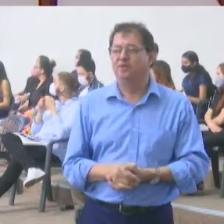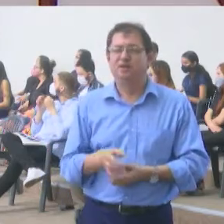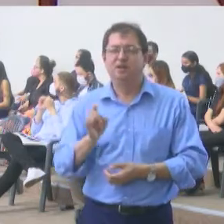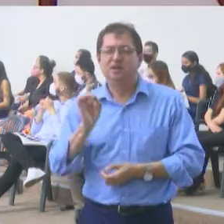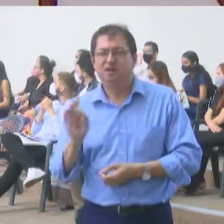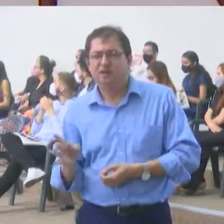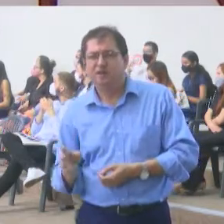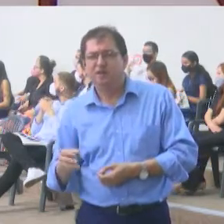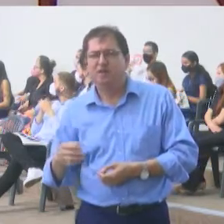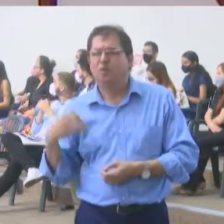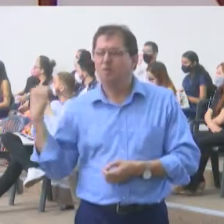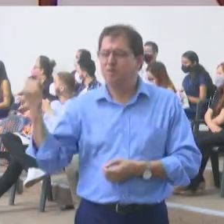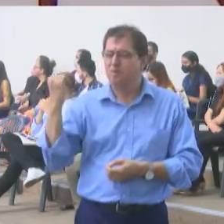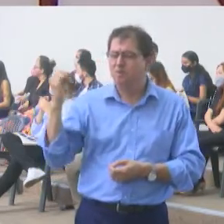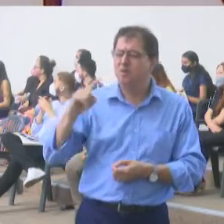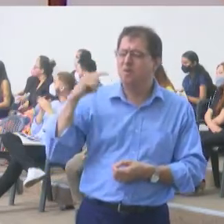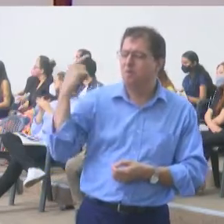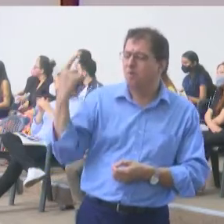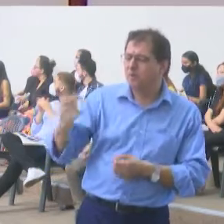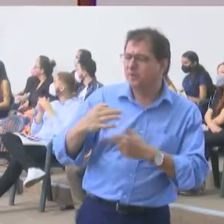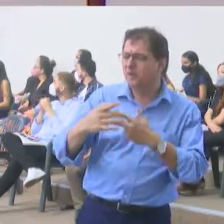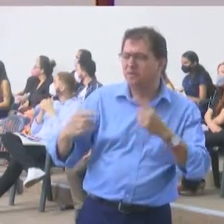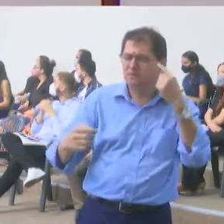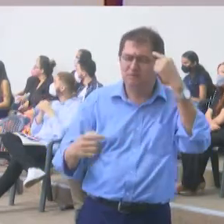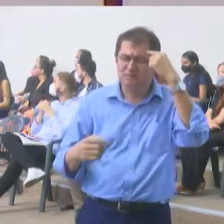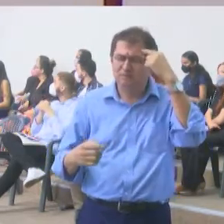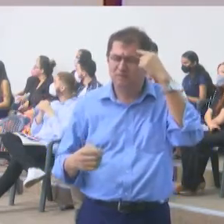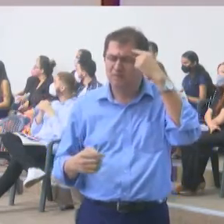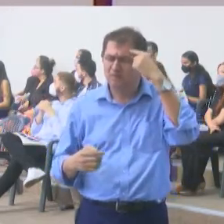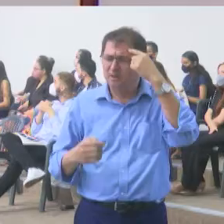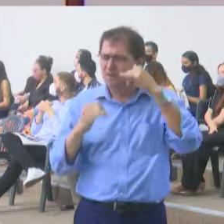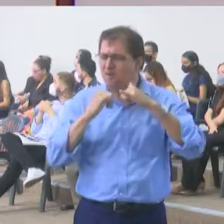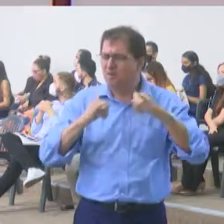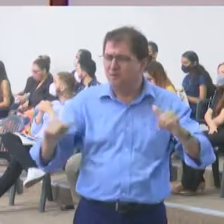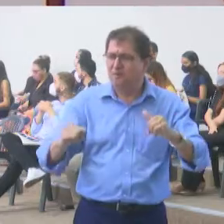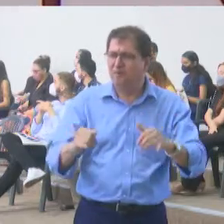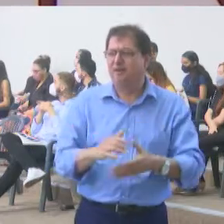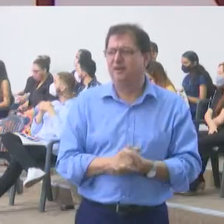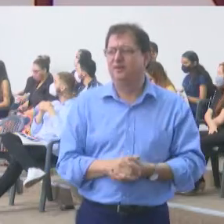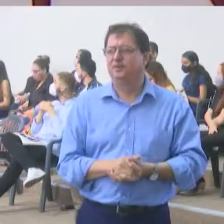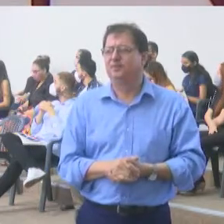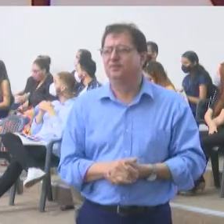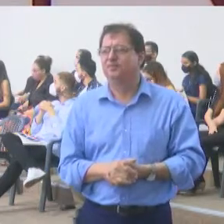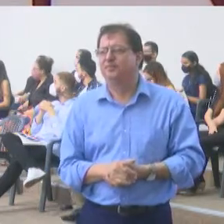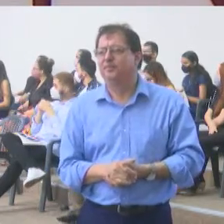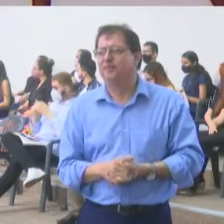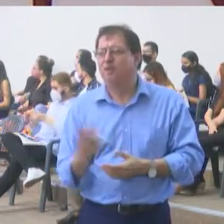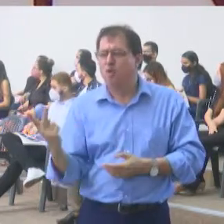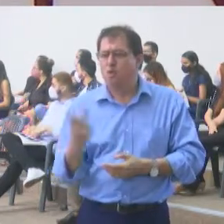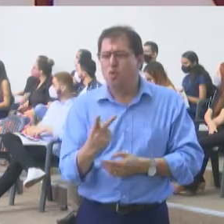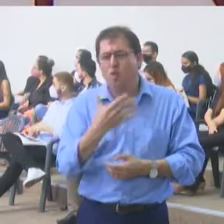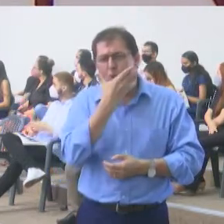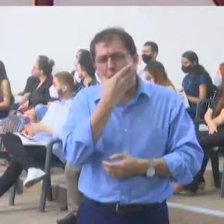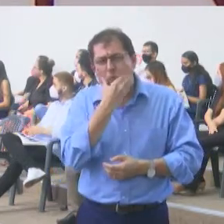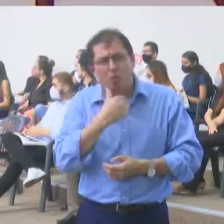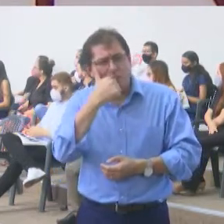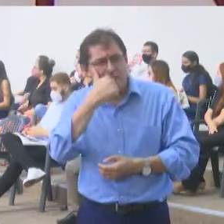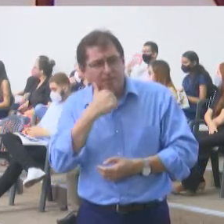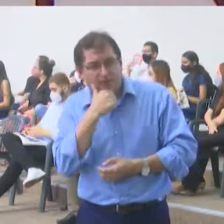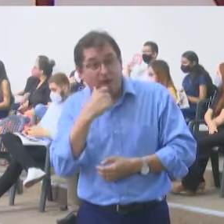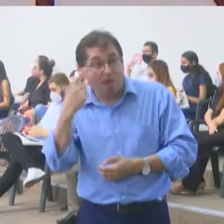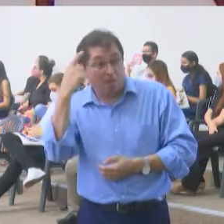o interessante, o outro ponto que eu fico imaginando disso, falando de um romance, da expectativa, imagine comigo o coração de Boaz